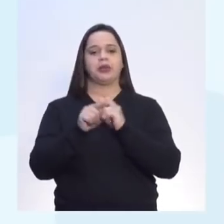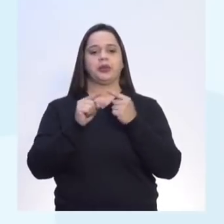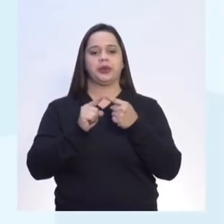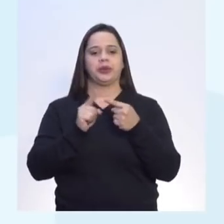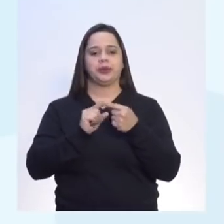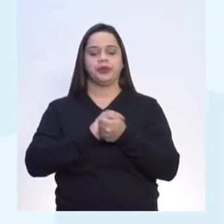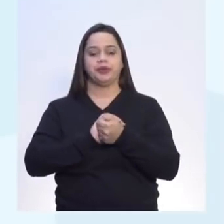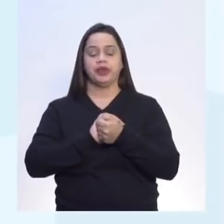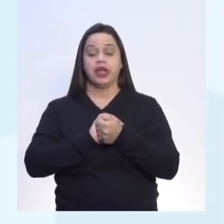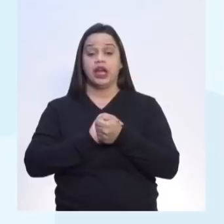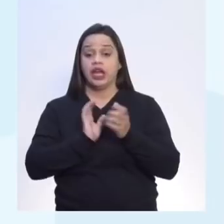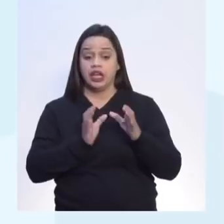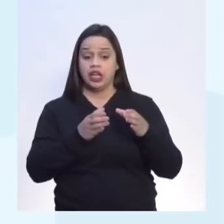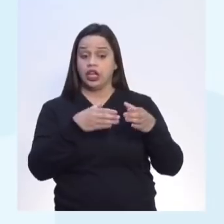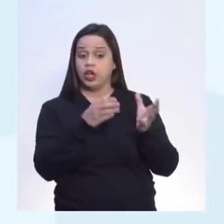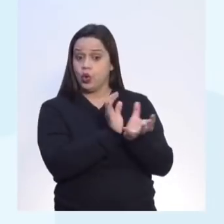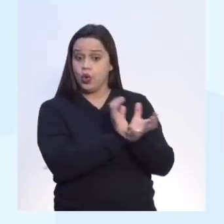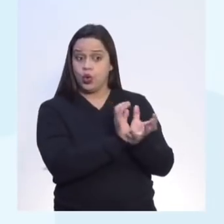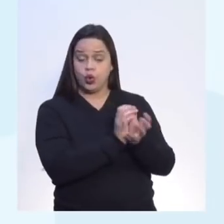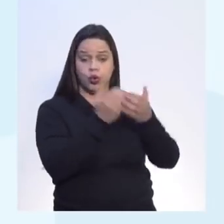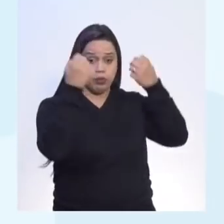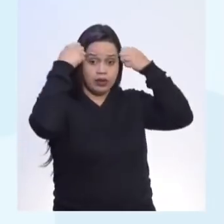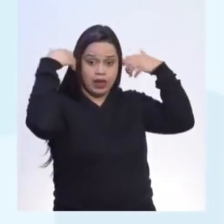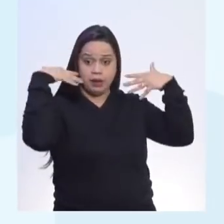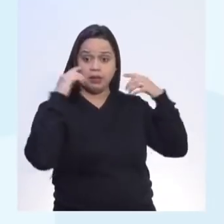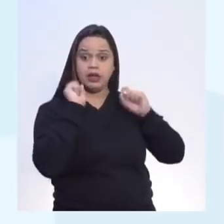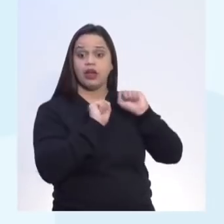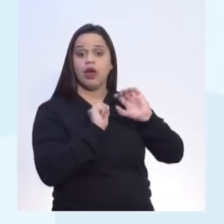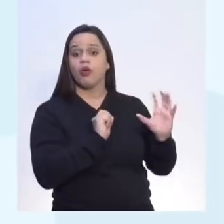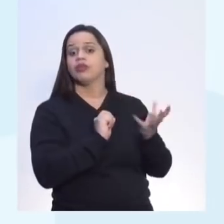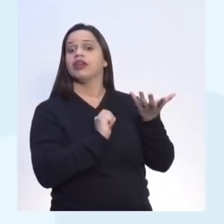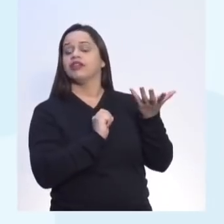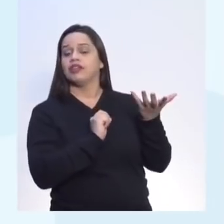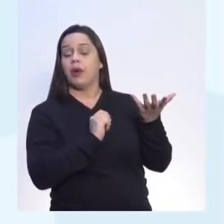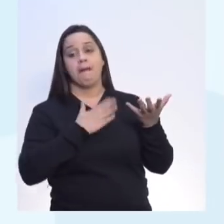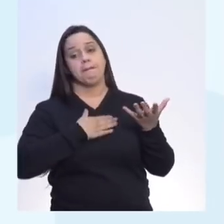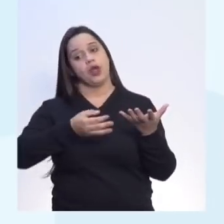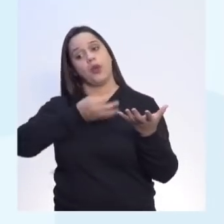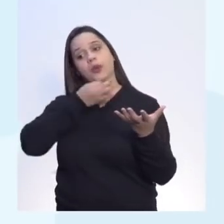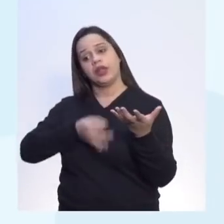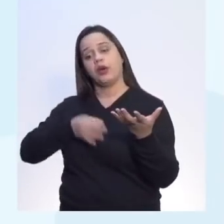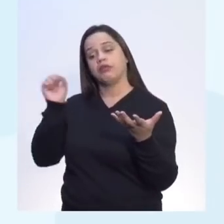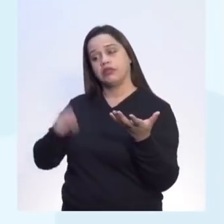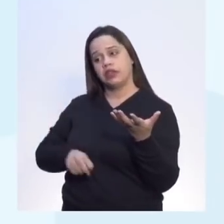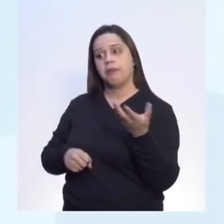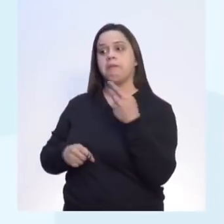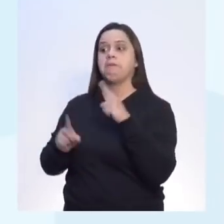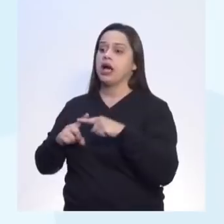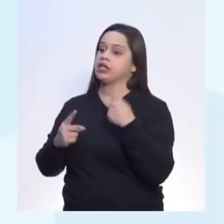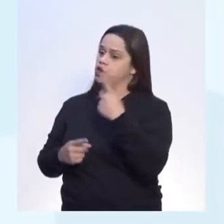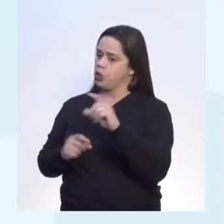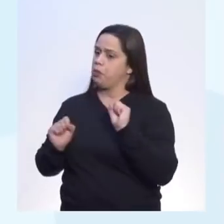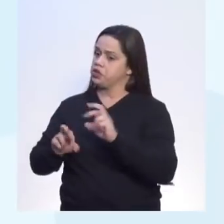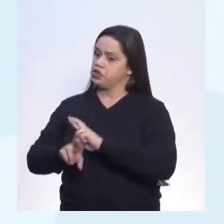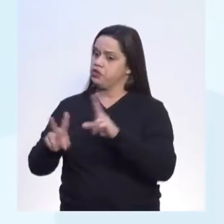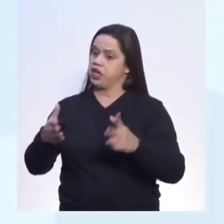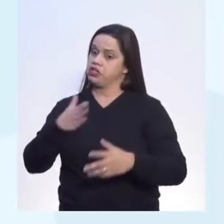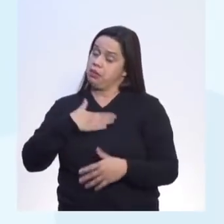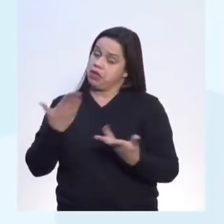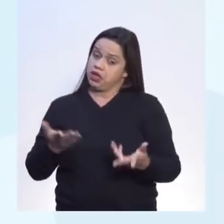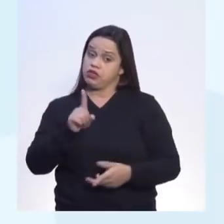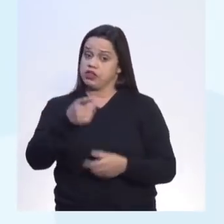com o grupo da Emília? A minha opinião foi que sim. Mas a sua opinião pode ser diferente da minha, não pode? Pode. E aí você vai justificar